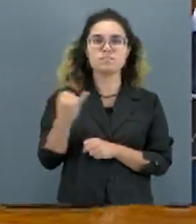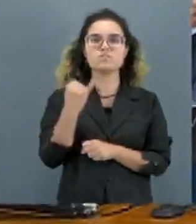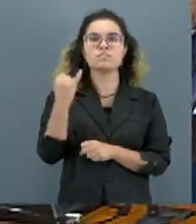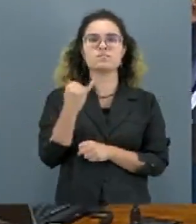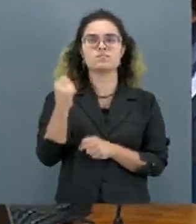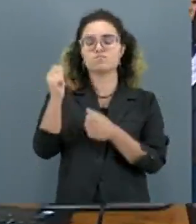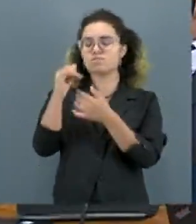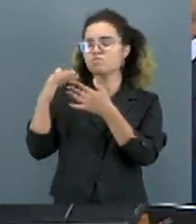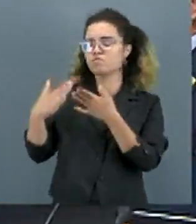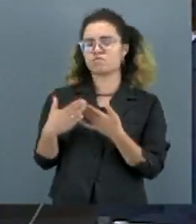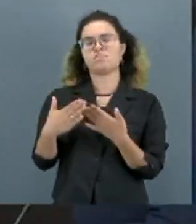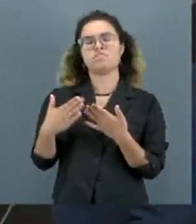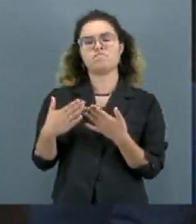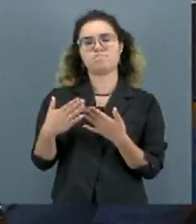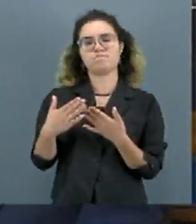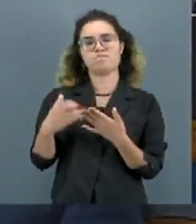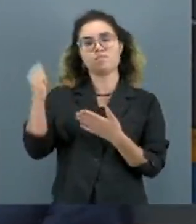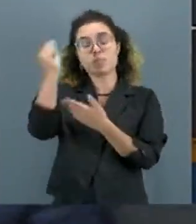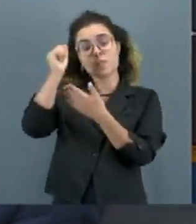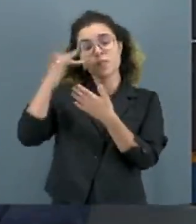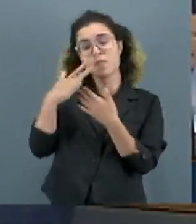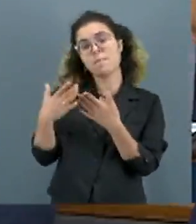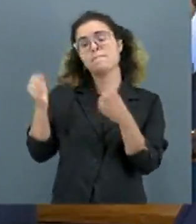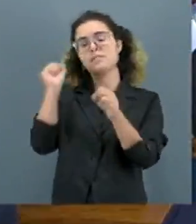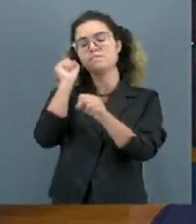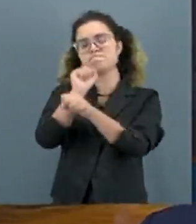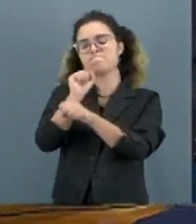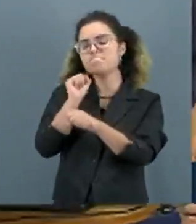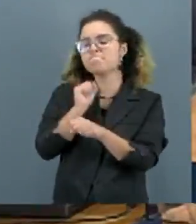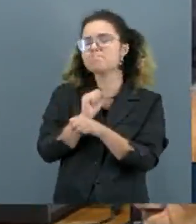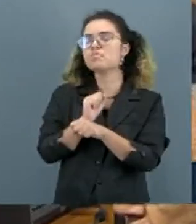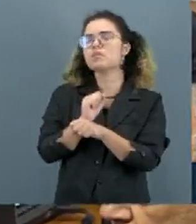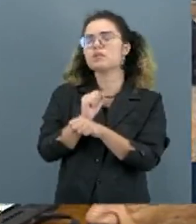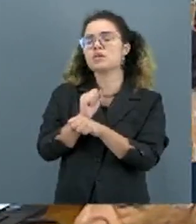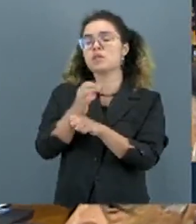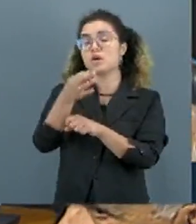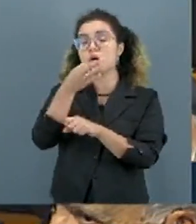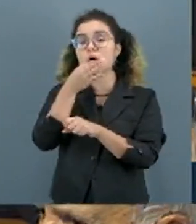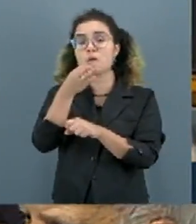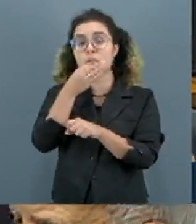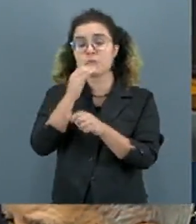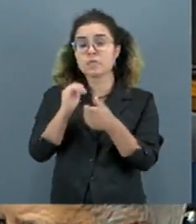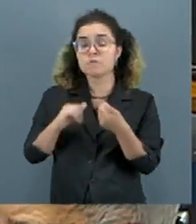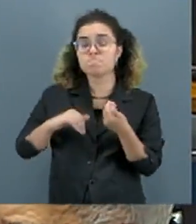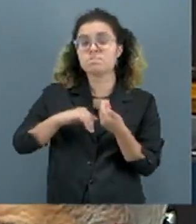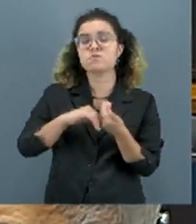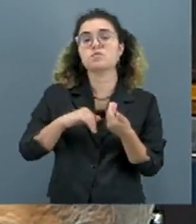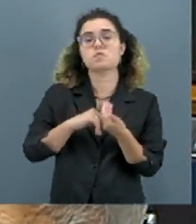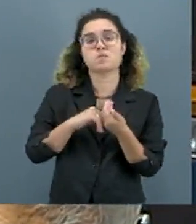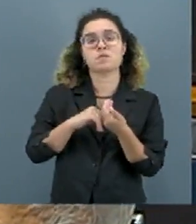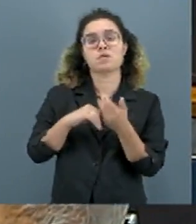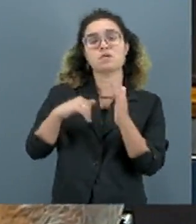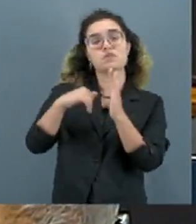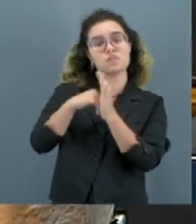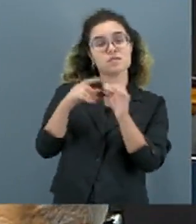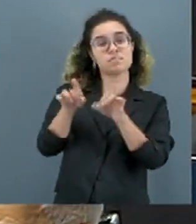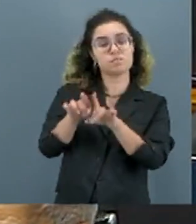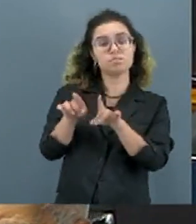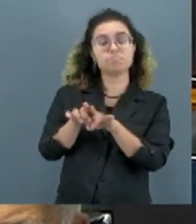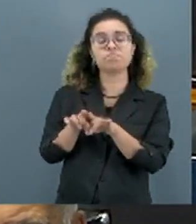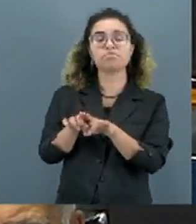o Brasil o Brasil Aguarda a manifestação do congresso e do senado da República